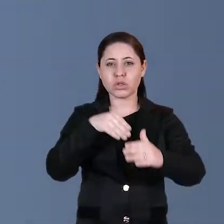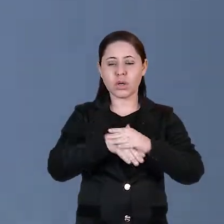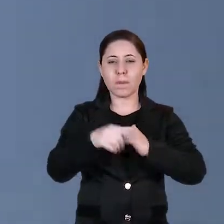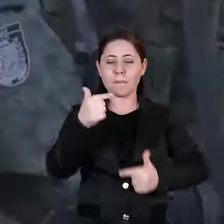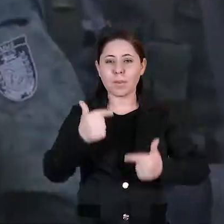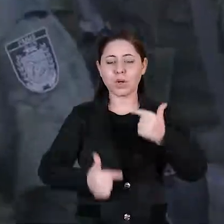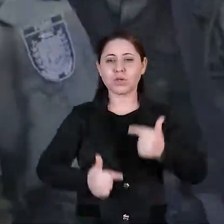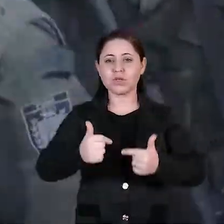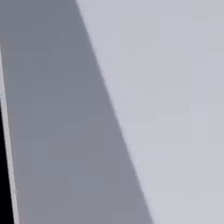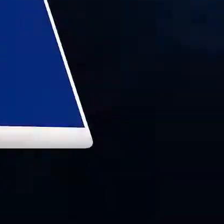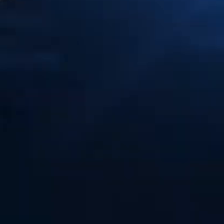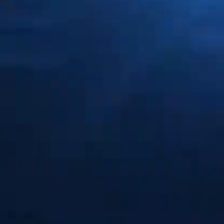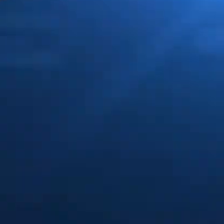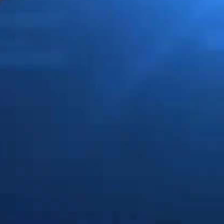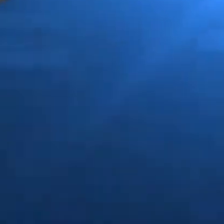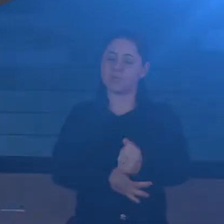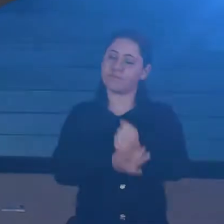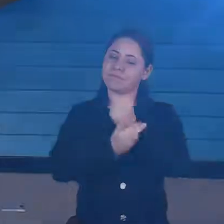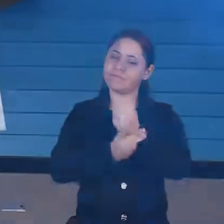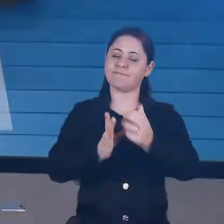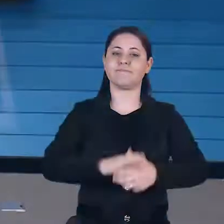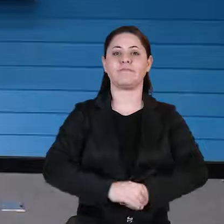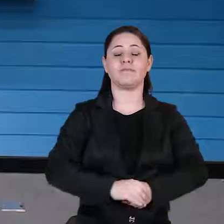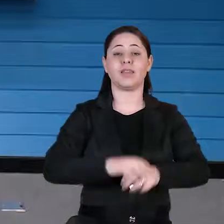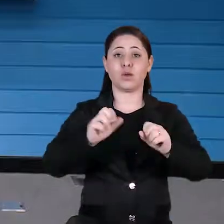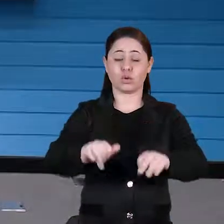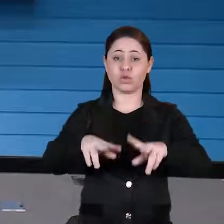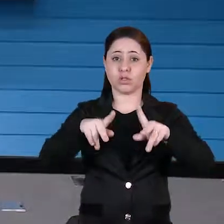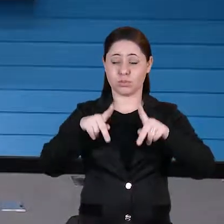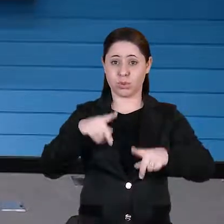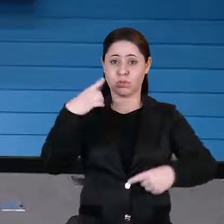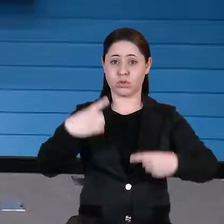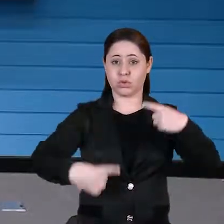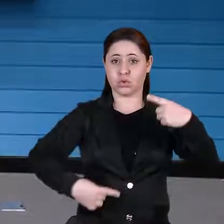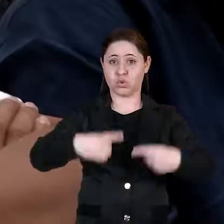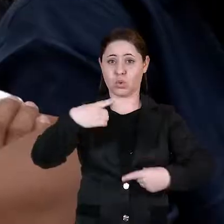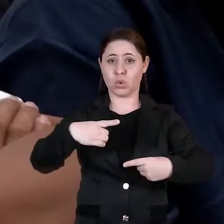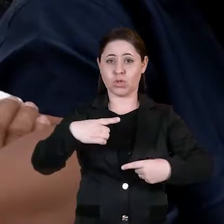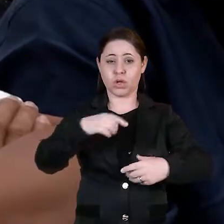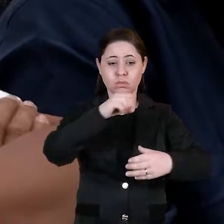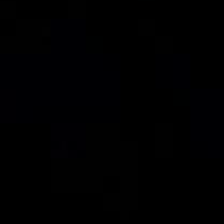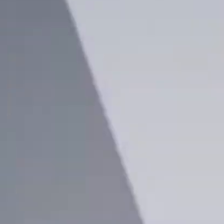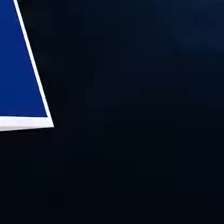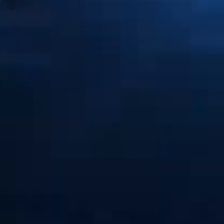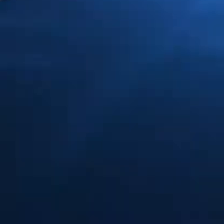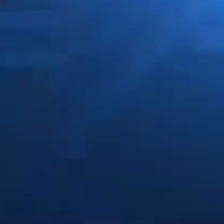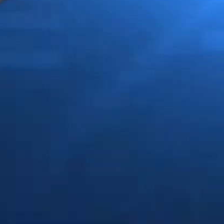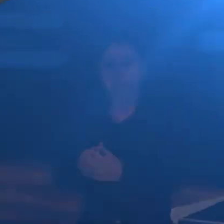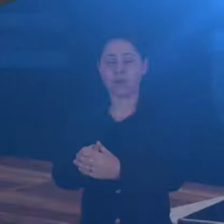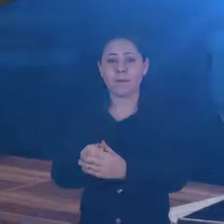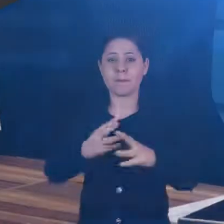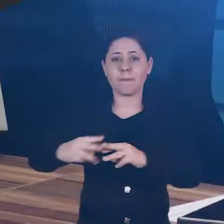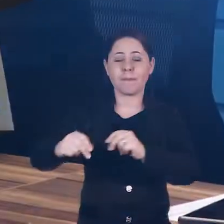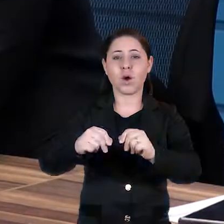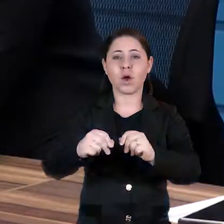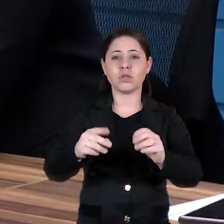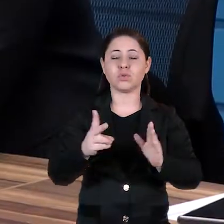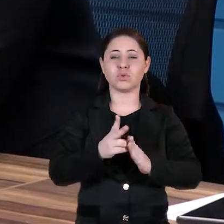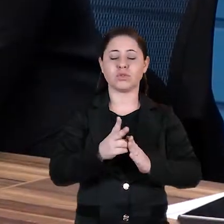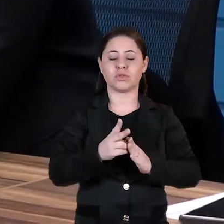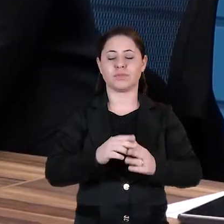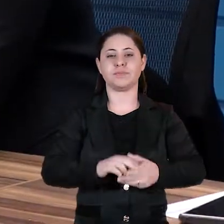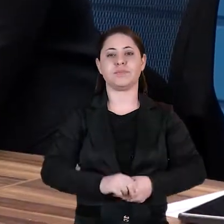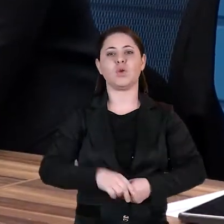Política e Conselho de Segurança. A audiência pública debate produção em terras indígenas. Uso de